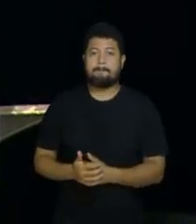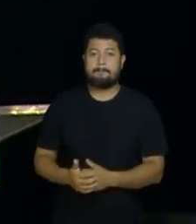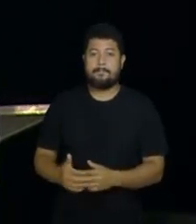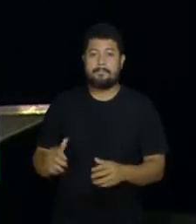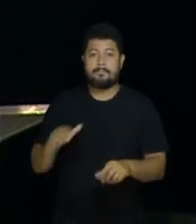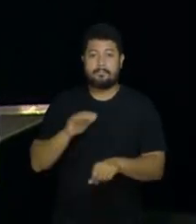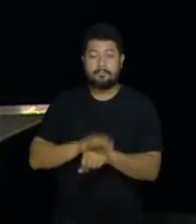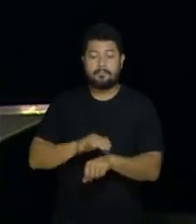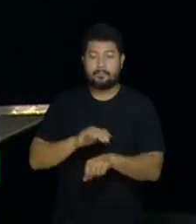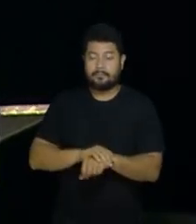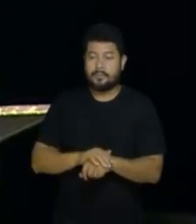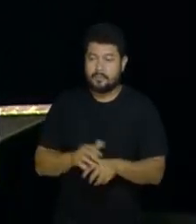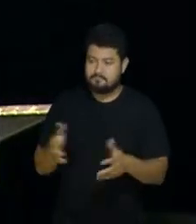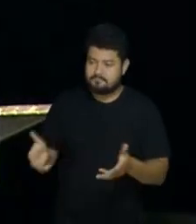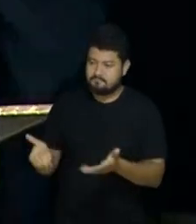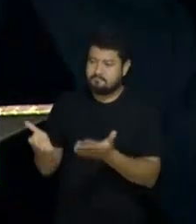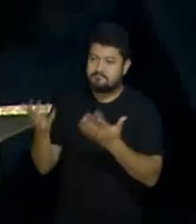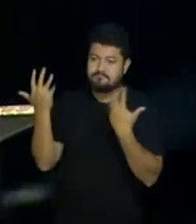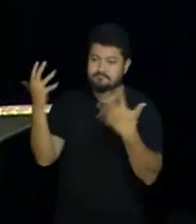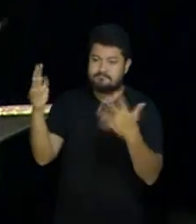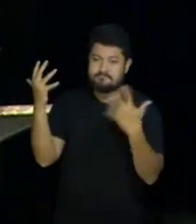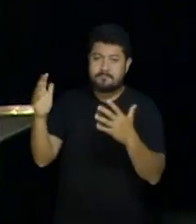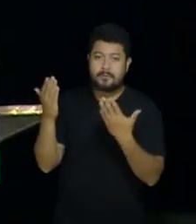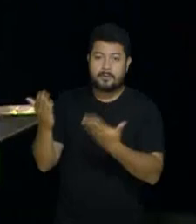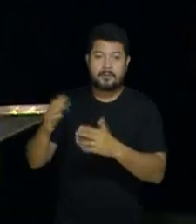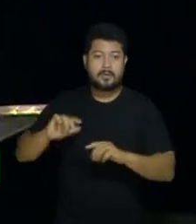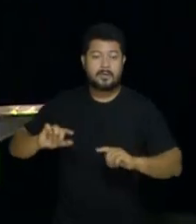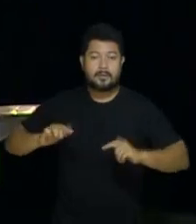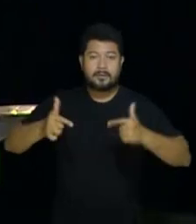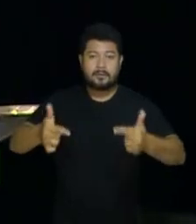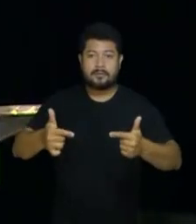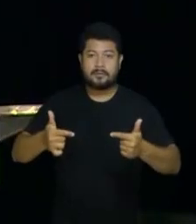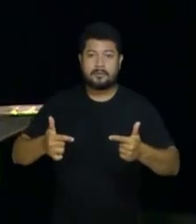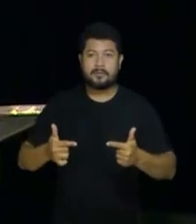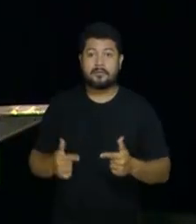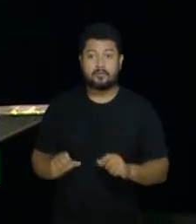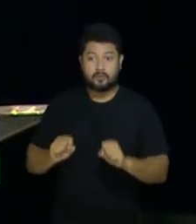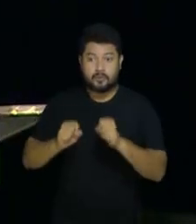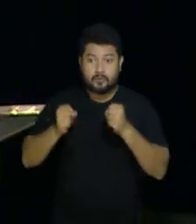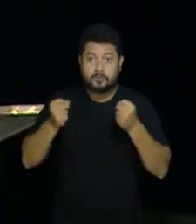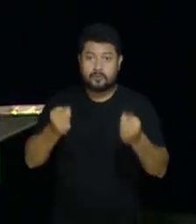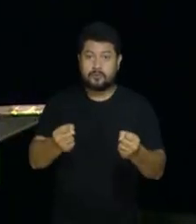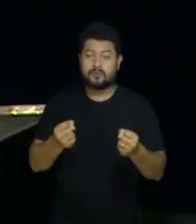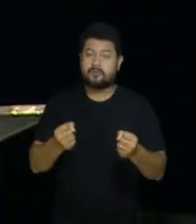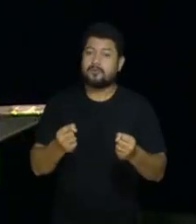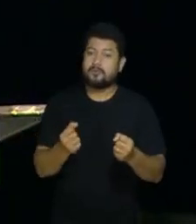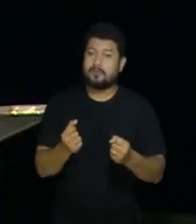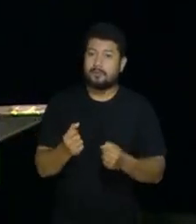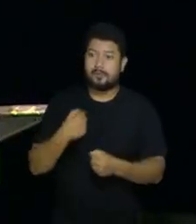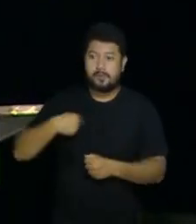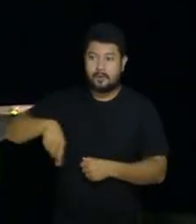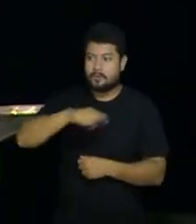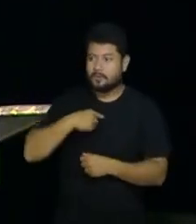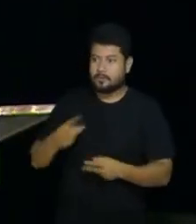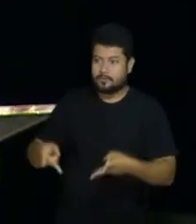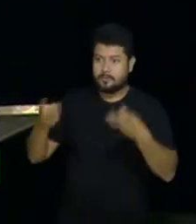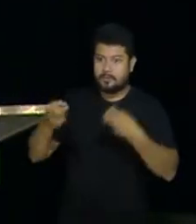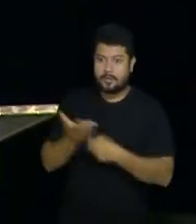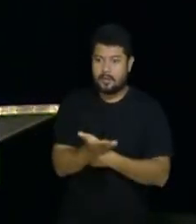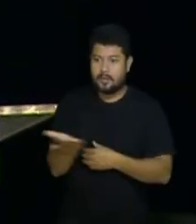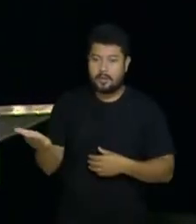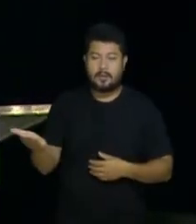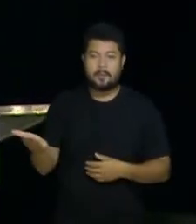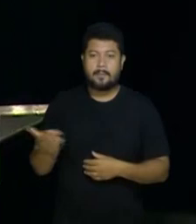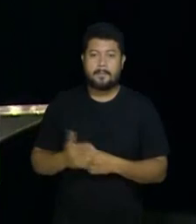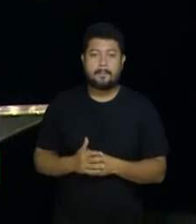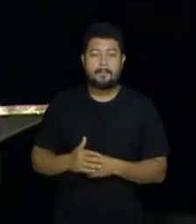Vossa Excelência e o comprometimento notável que foi visto aqui nesses dias por parte